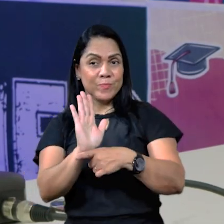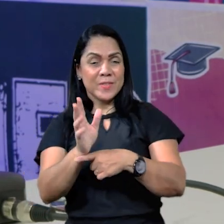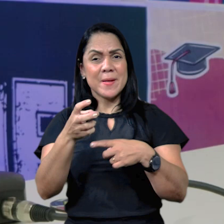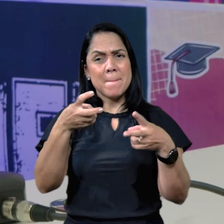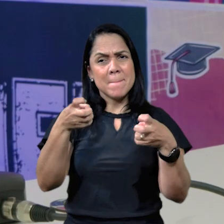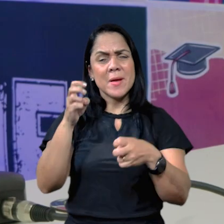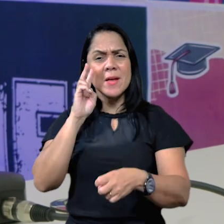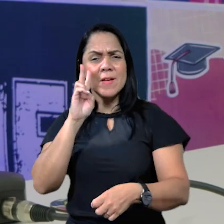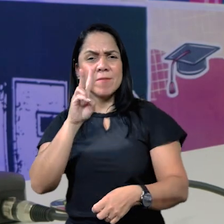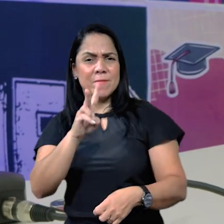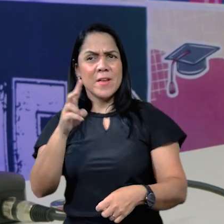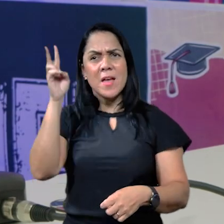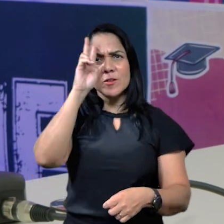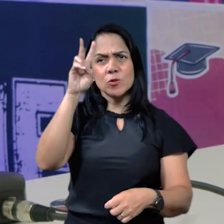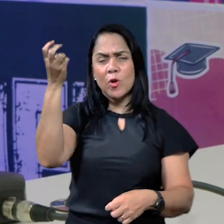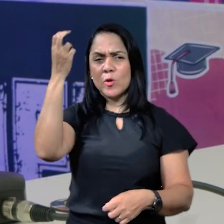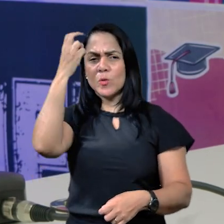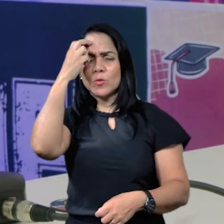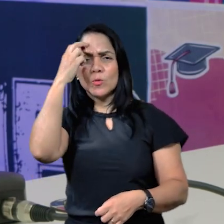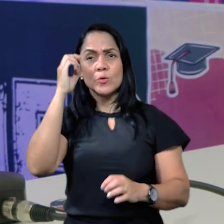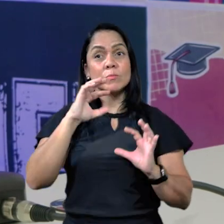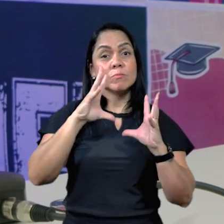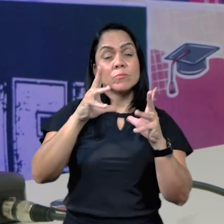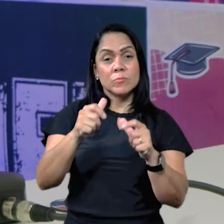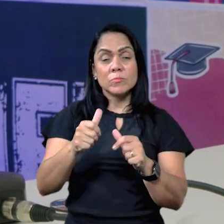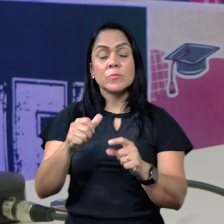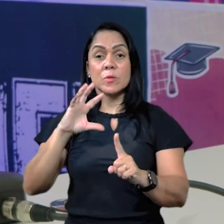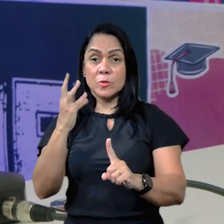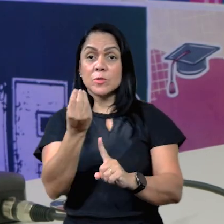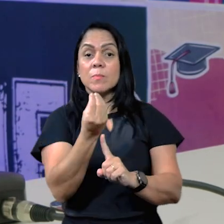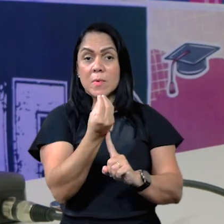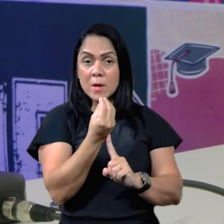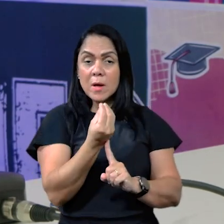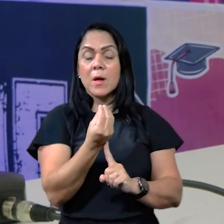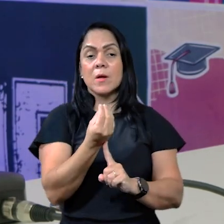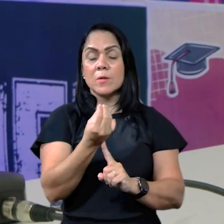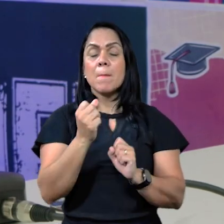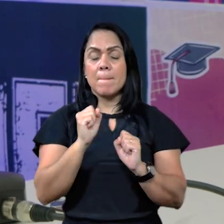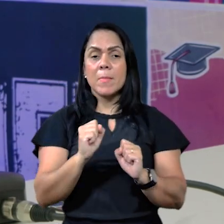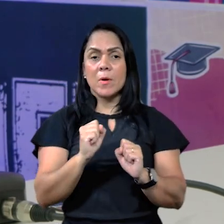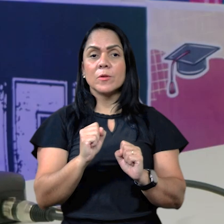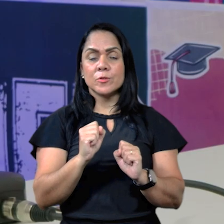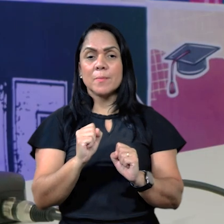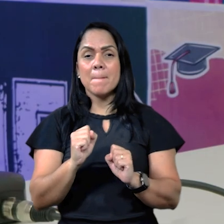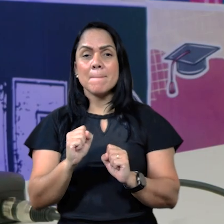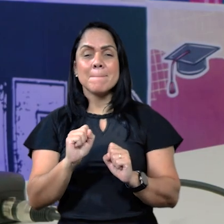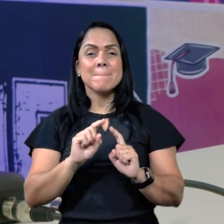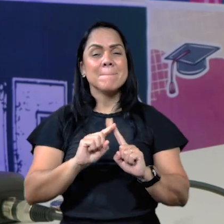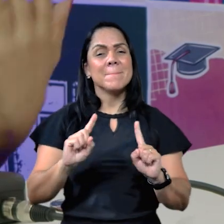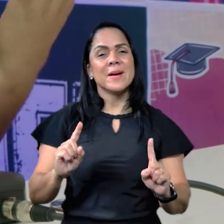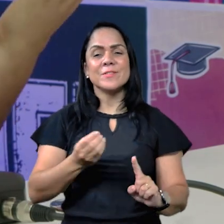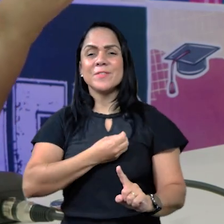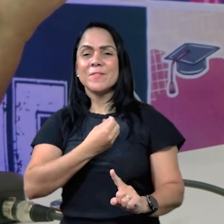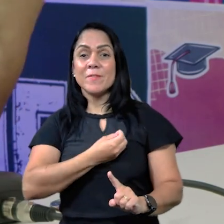cultura, você vê uma história, você vê tudo acontecendo. Pode ser fantasia? Pode ser um documentário? Pode. Mas você vivencia